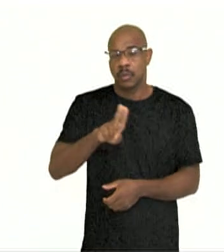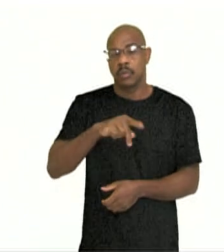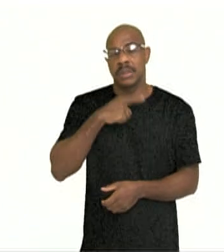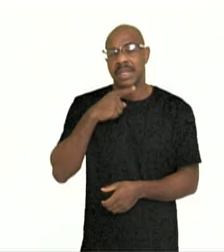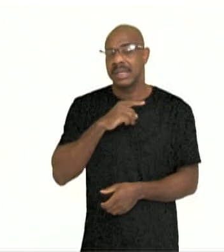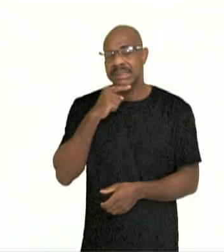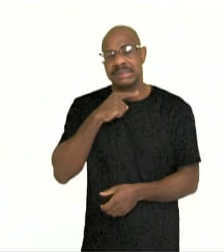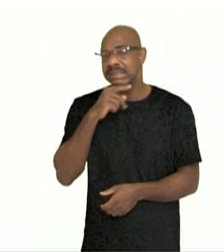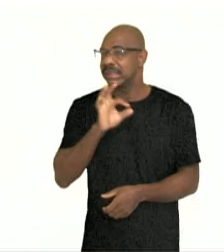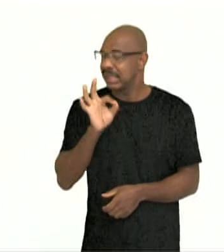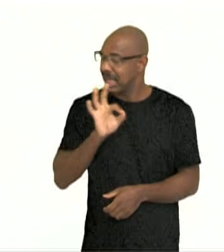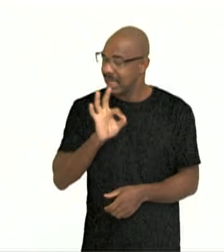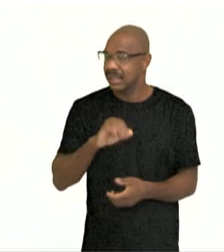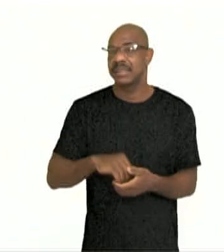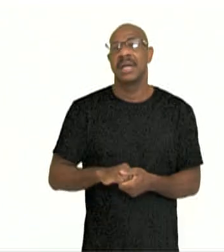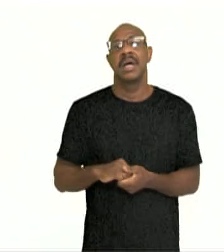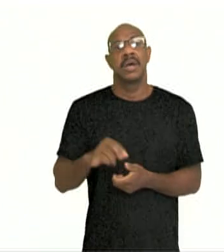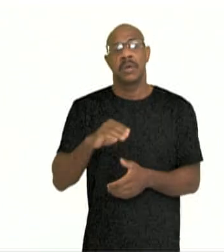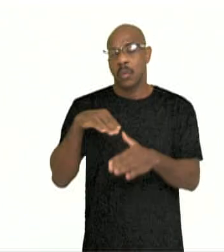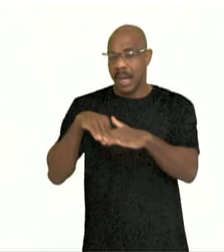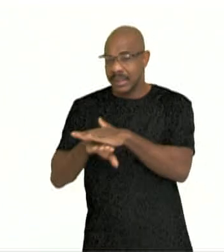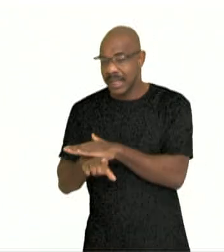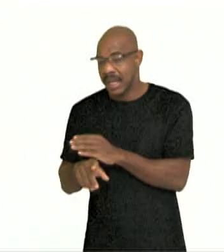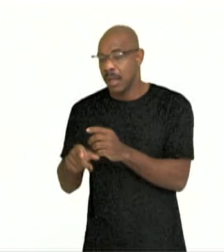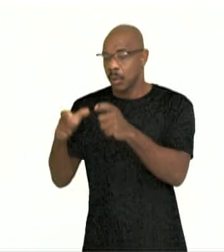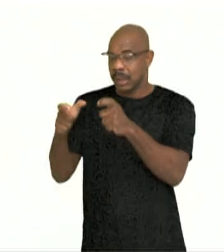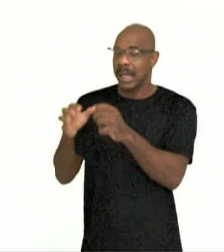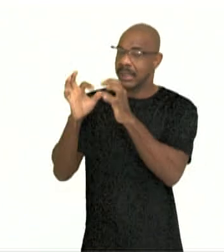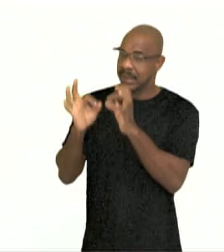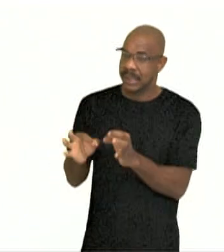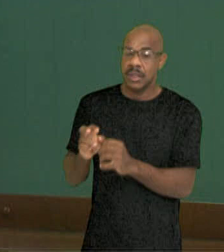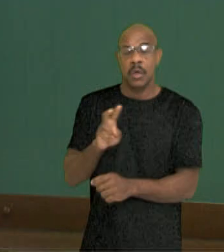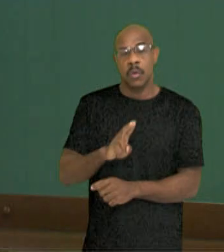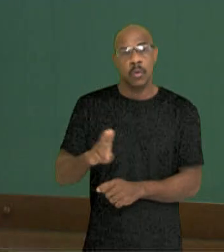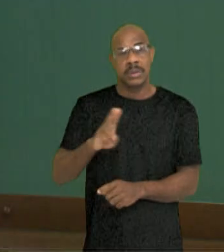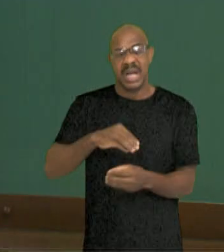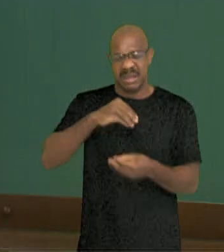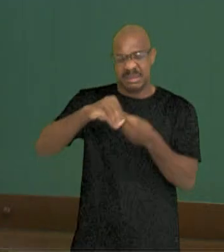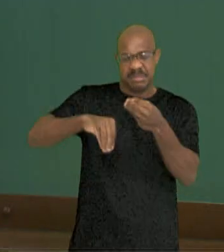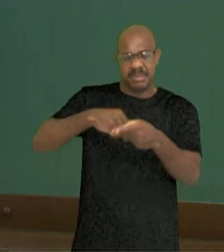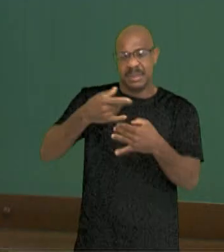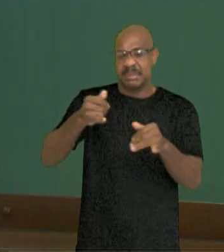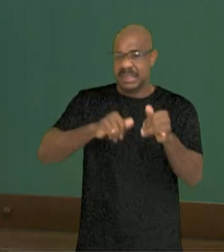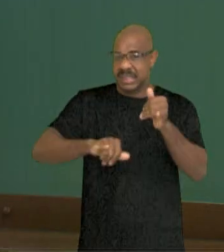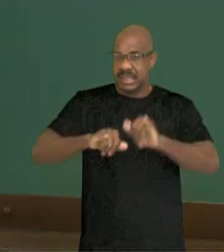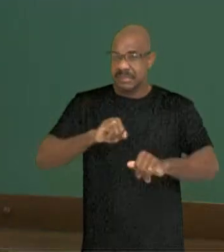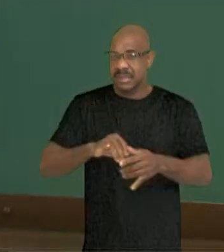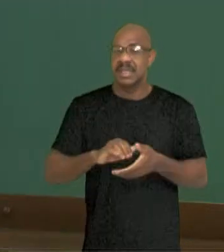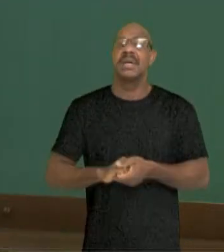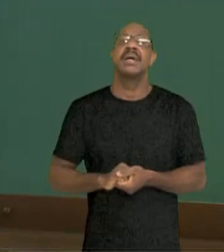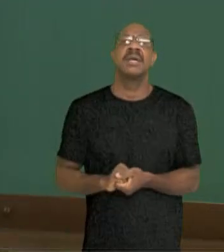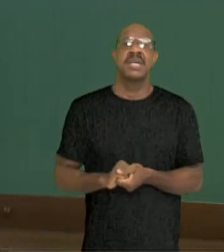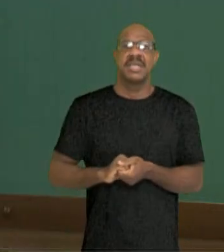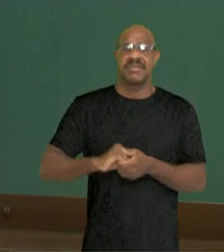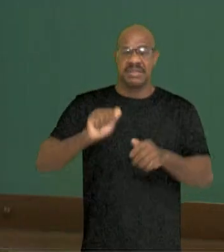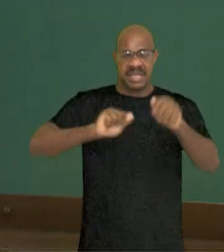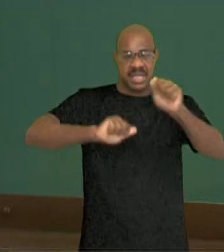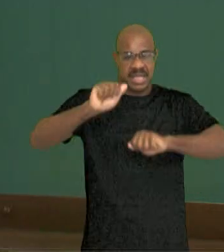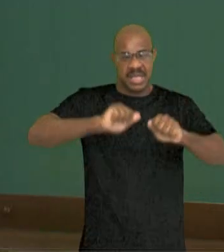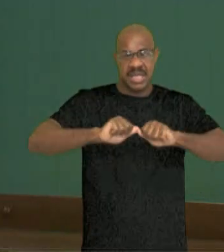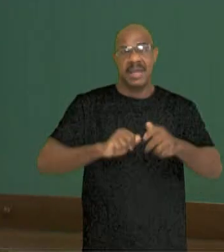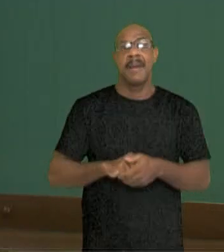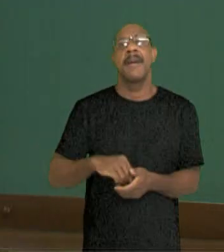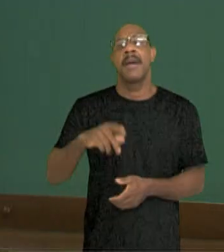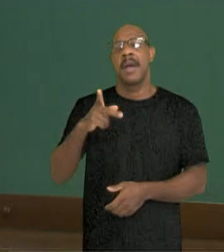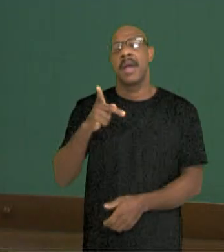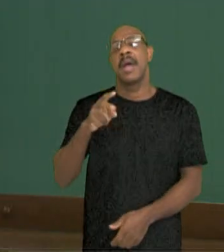soubermos manipular, armazenar, usar essas substâncias químicas, ao invés delas nos